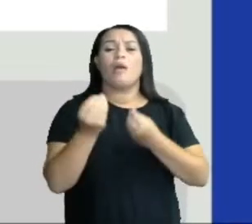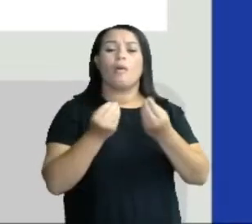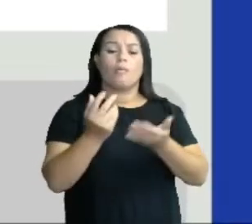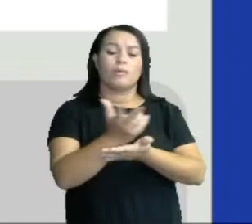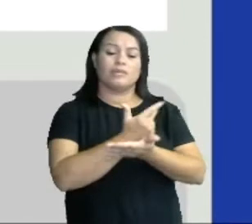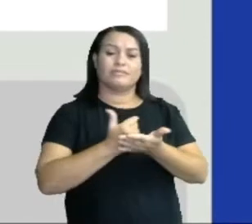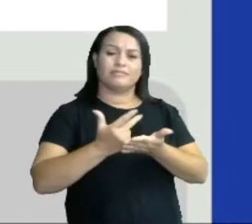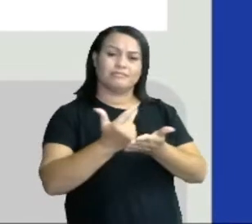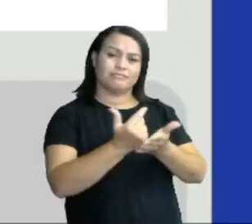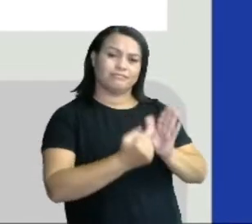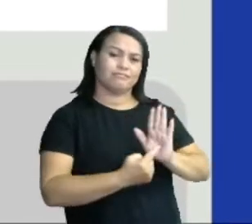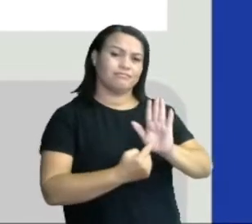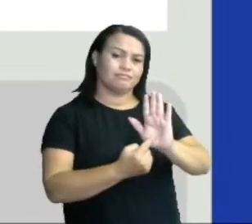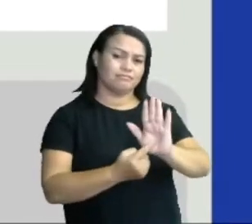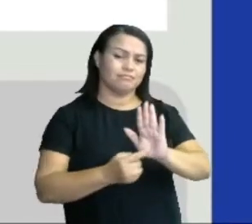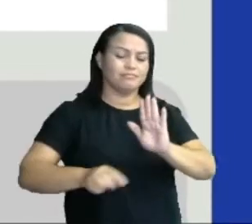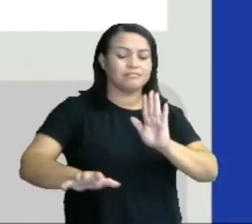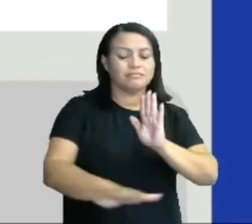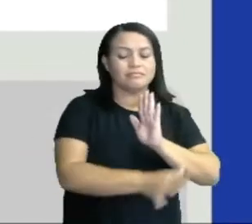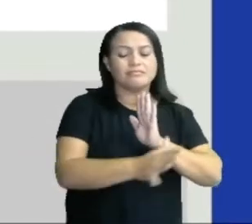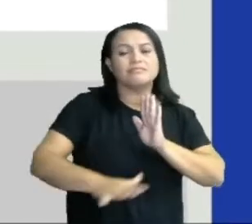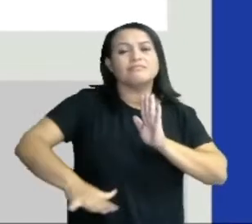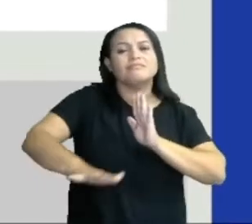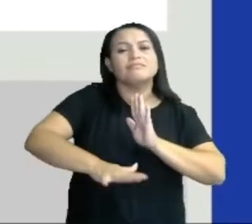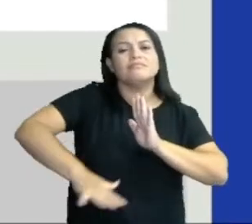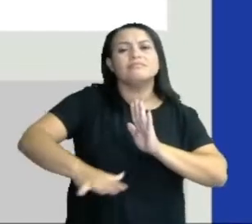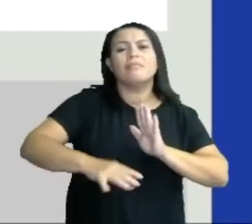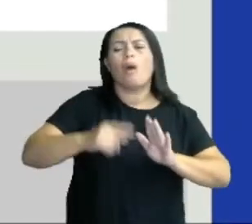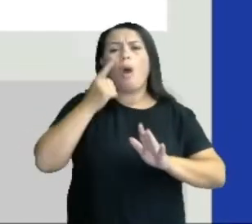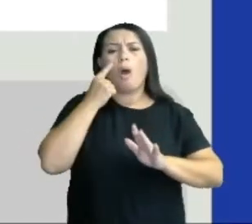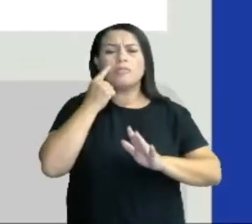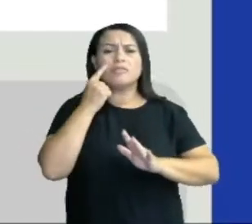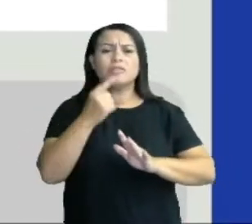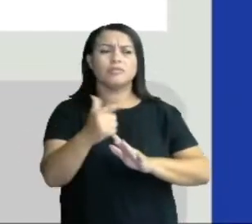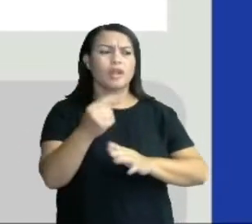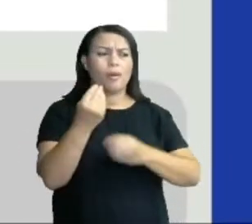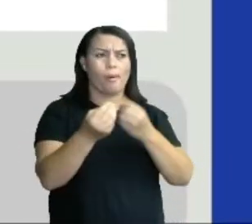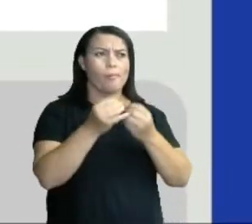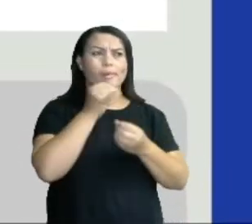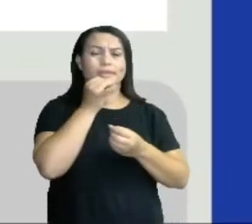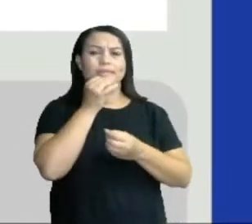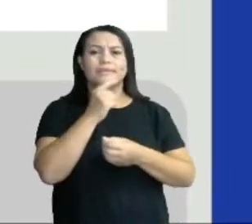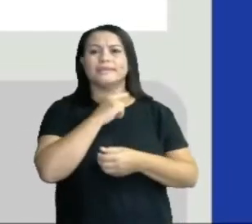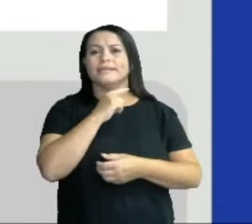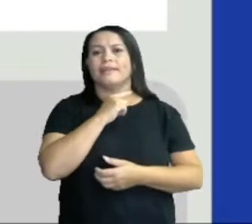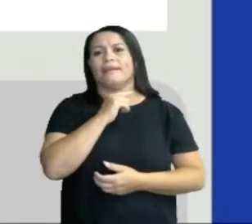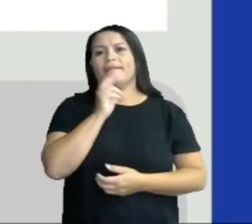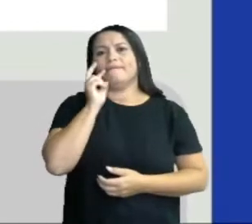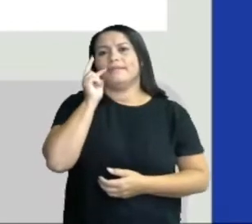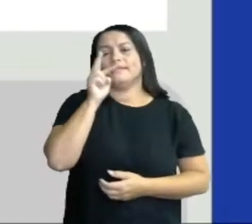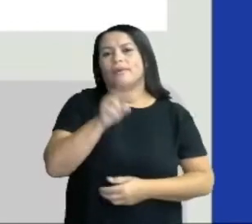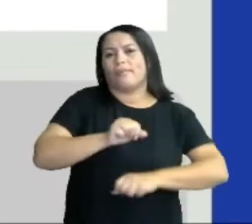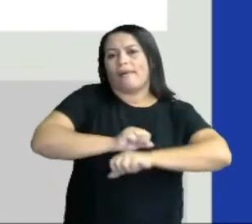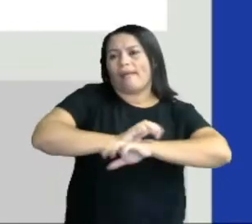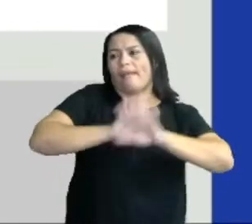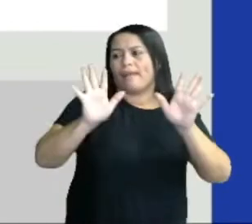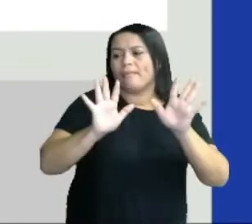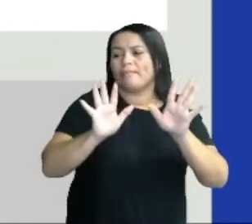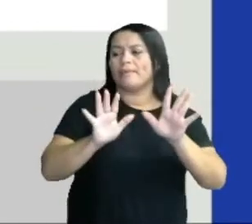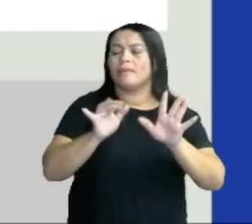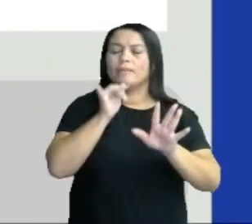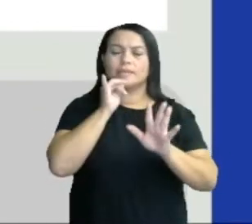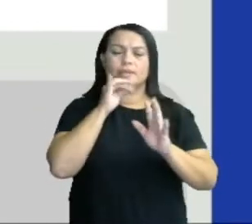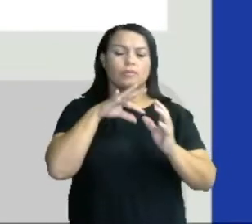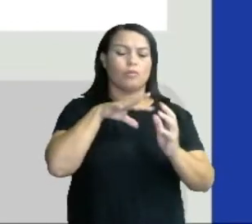Terra. Porém, você não tem como ter a visão absoluta da superfície da Terra. Por exemplo, esse globo especificamente, ele trata